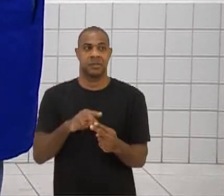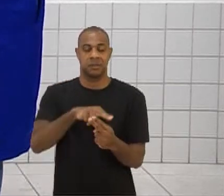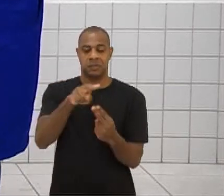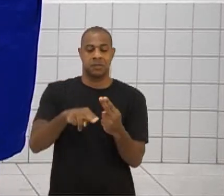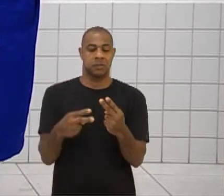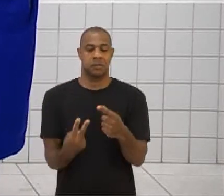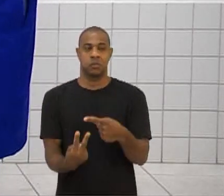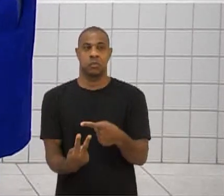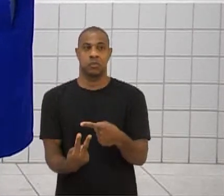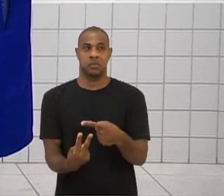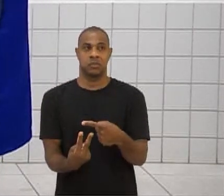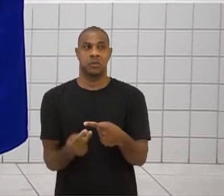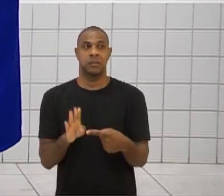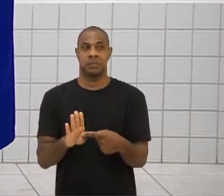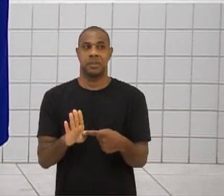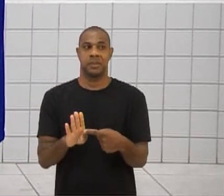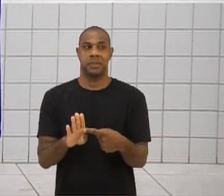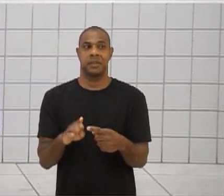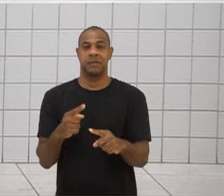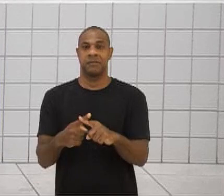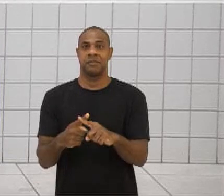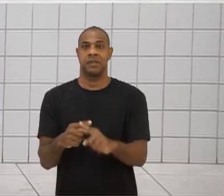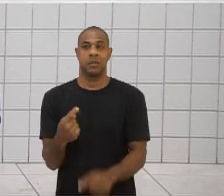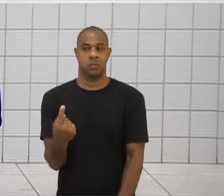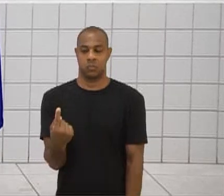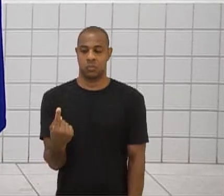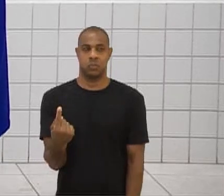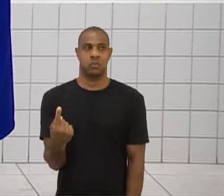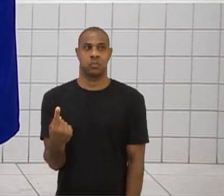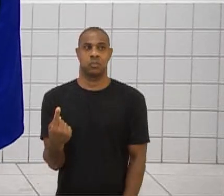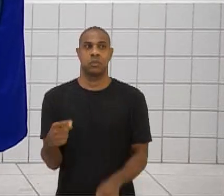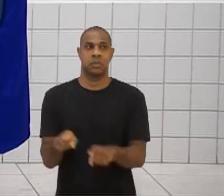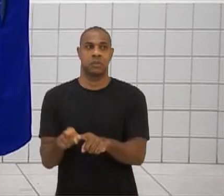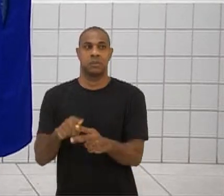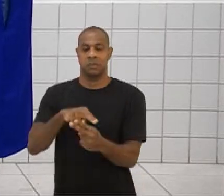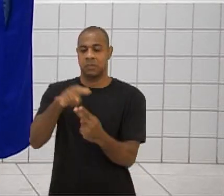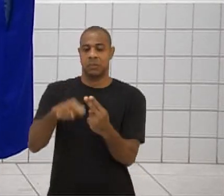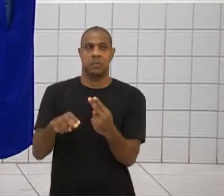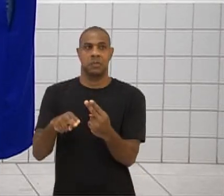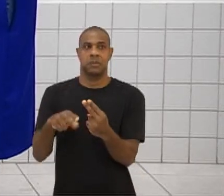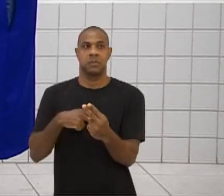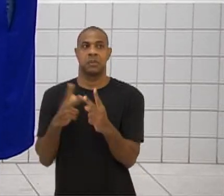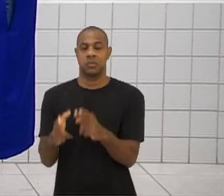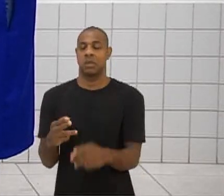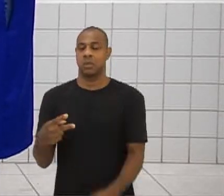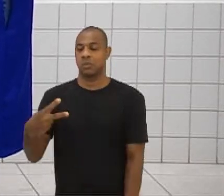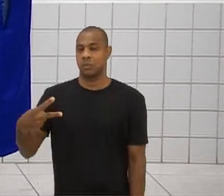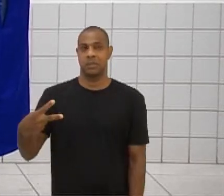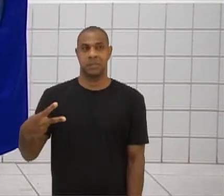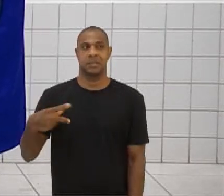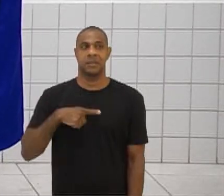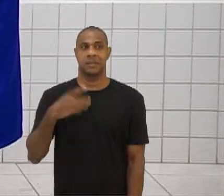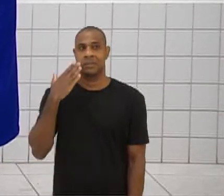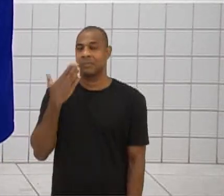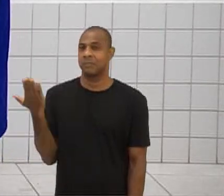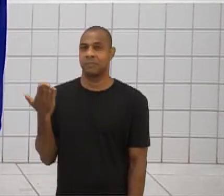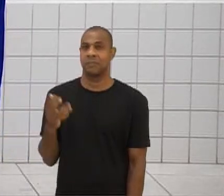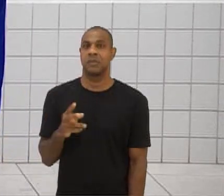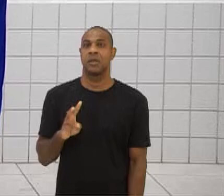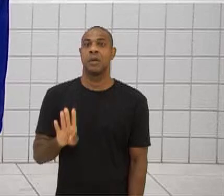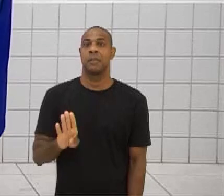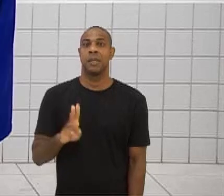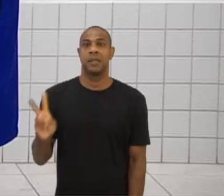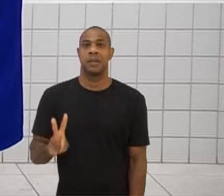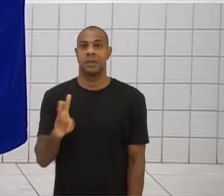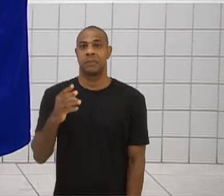2. Então, o B vezes o 1, que é o valor do seno de 90 graus, é igual a 2, da onde que eu tenho que o B vale 2. E aí